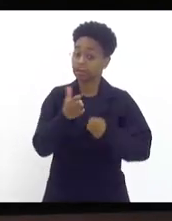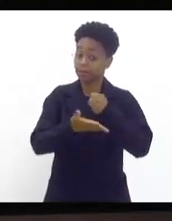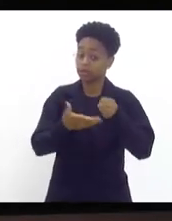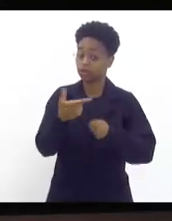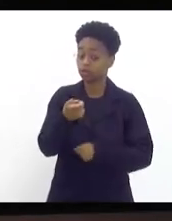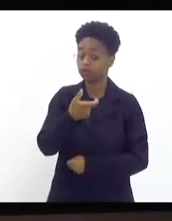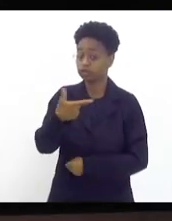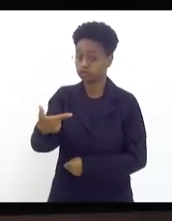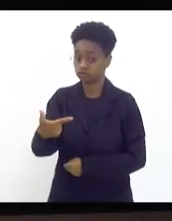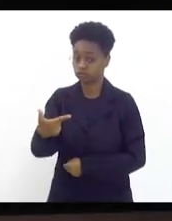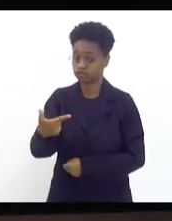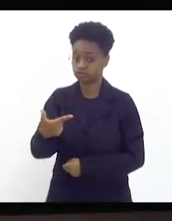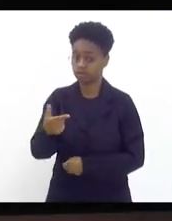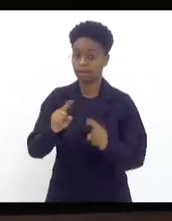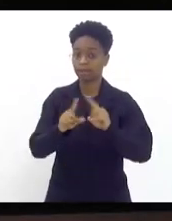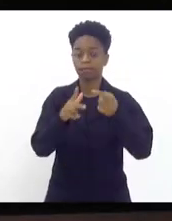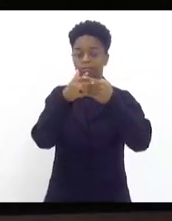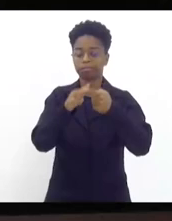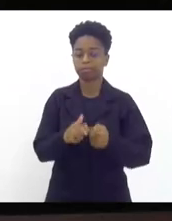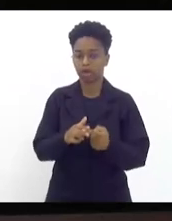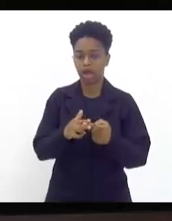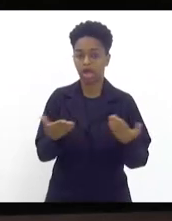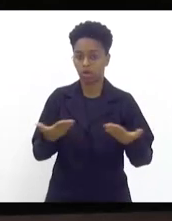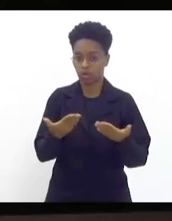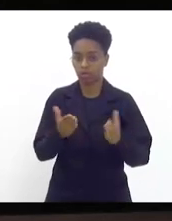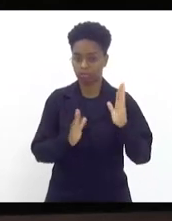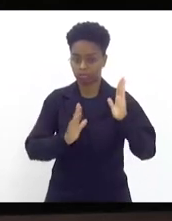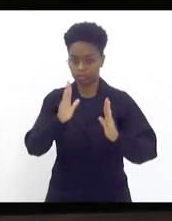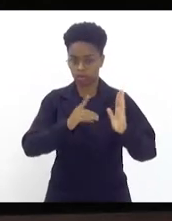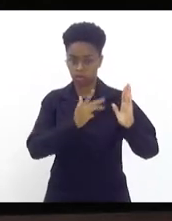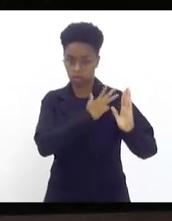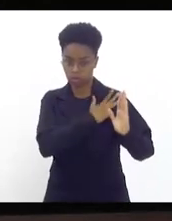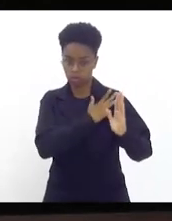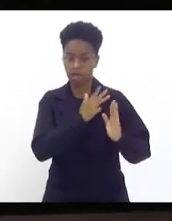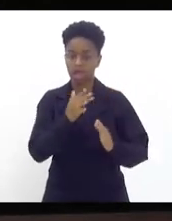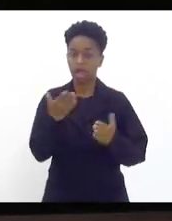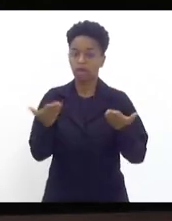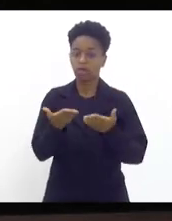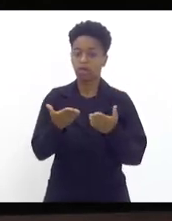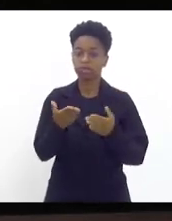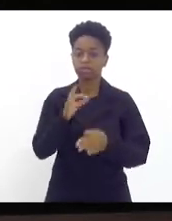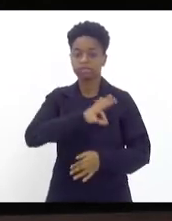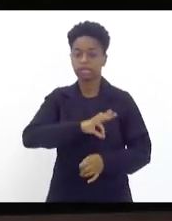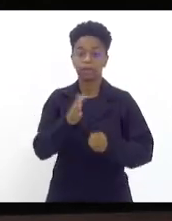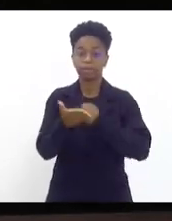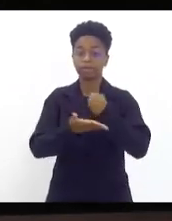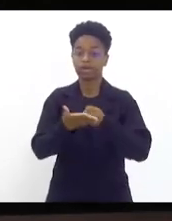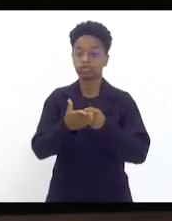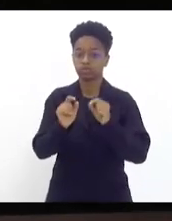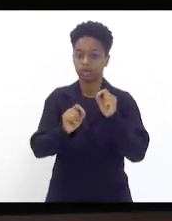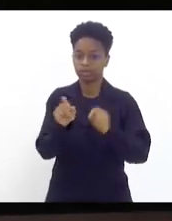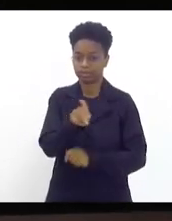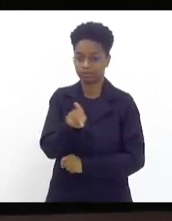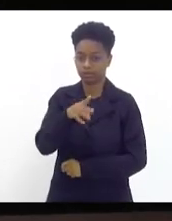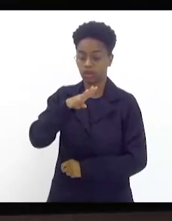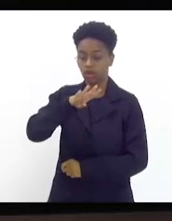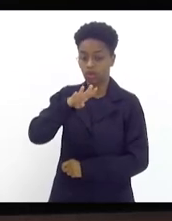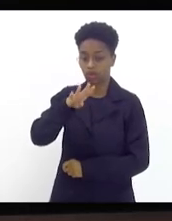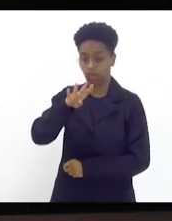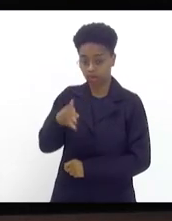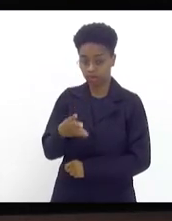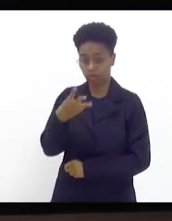esse piso foi reajustado no governo Lula e colocou o piso Nacional do magistério em 4.420